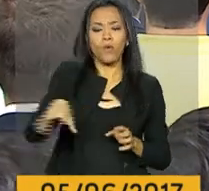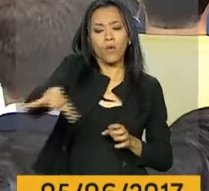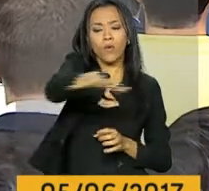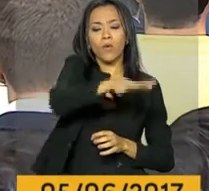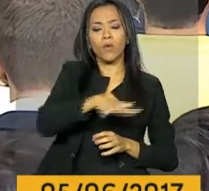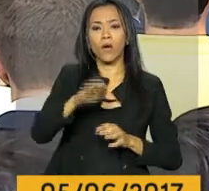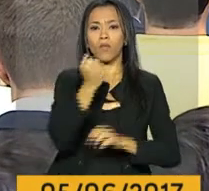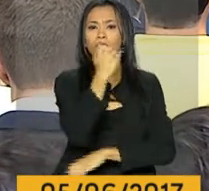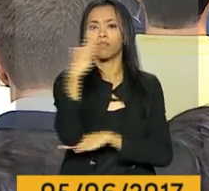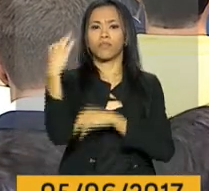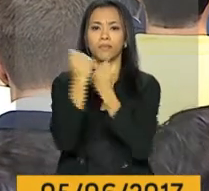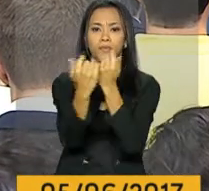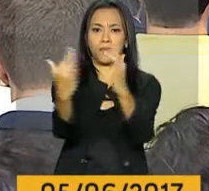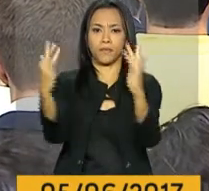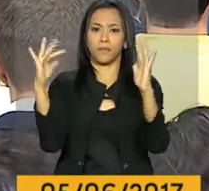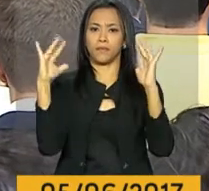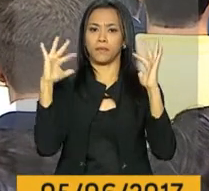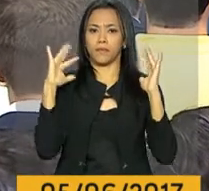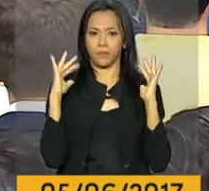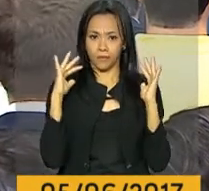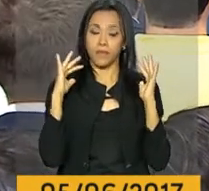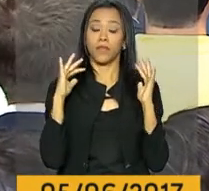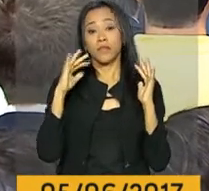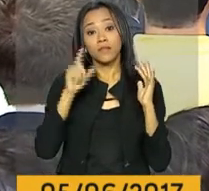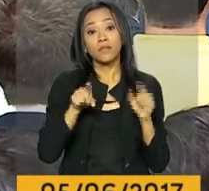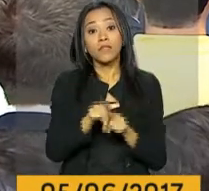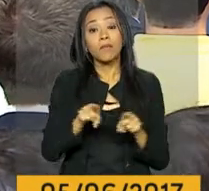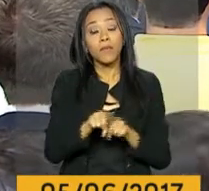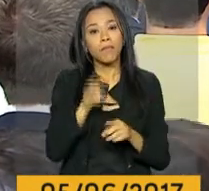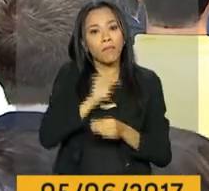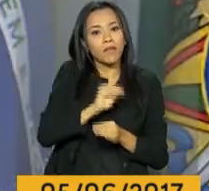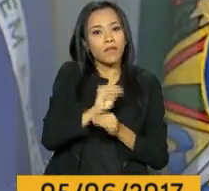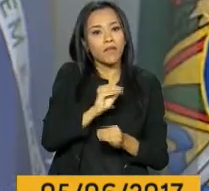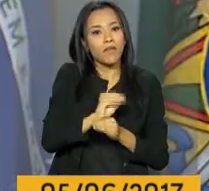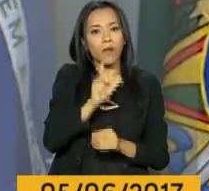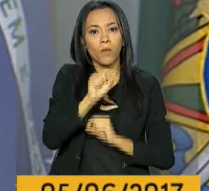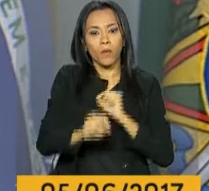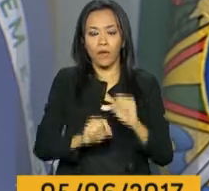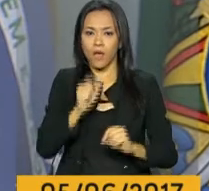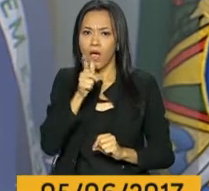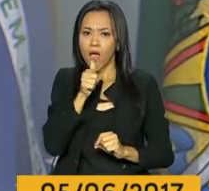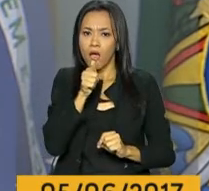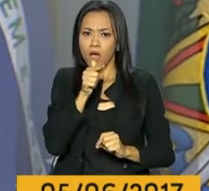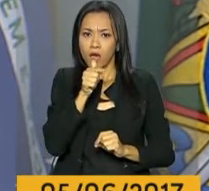diz respeito à preservação das nascentes dos rios